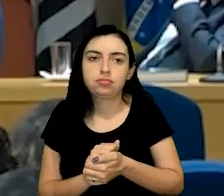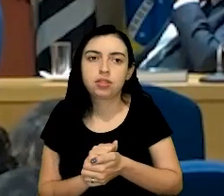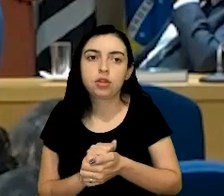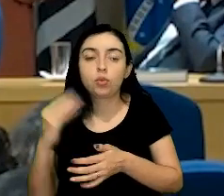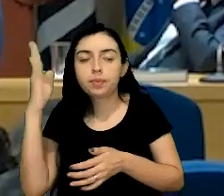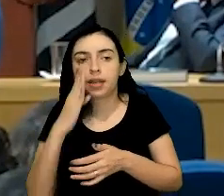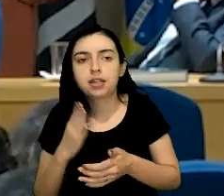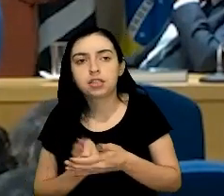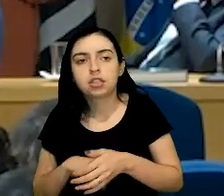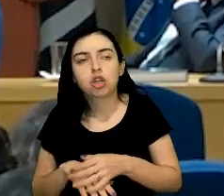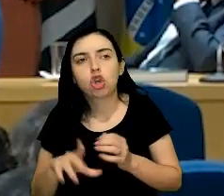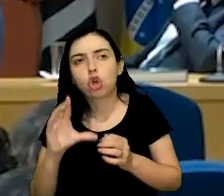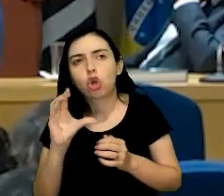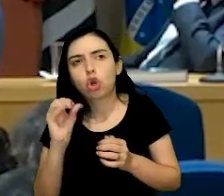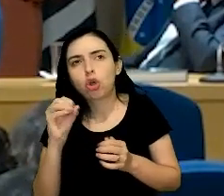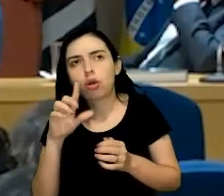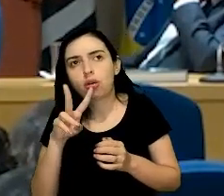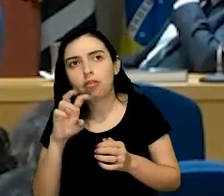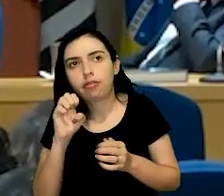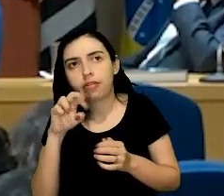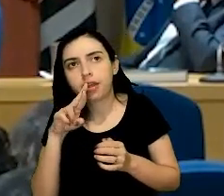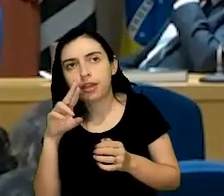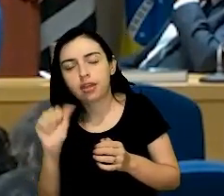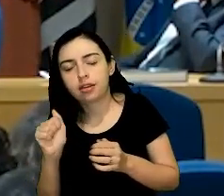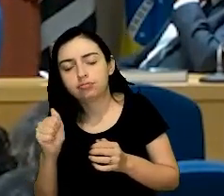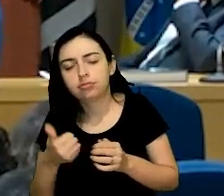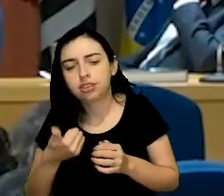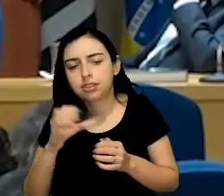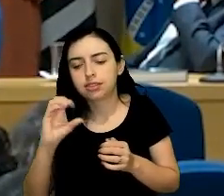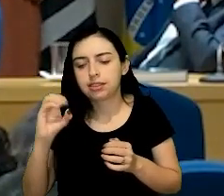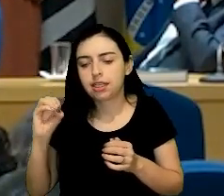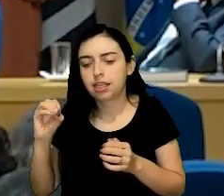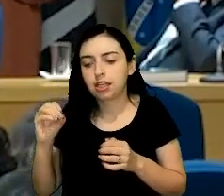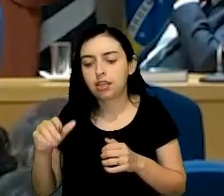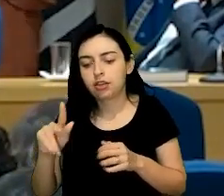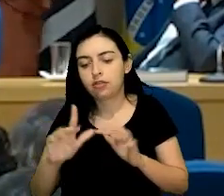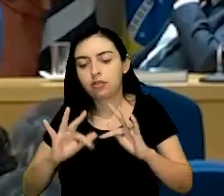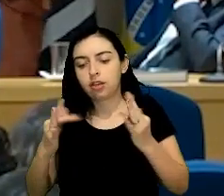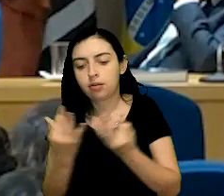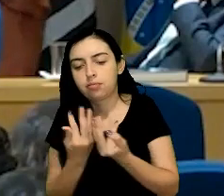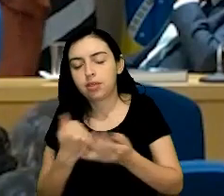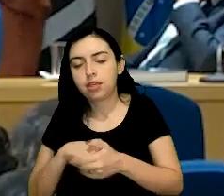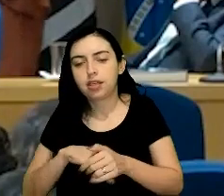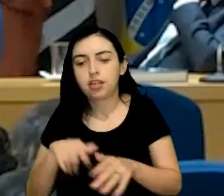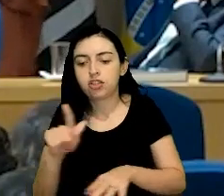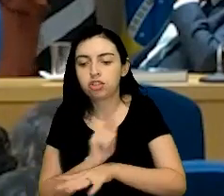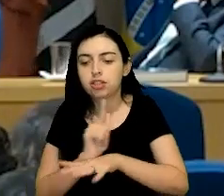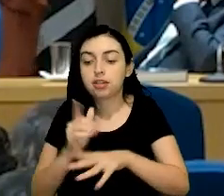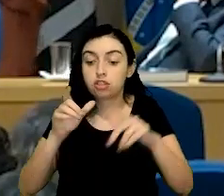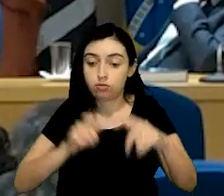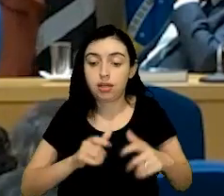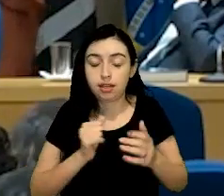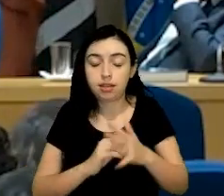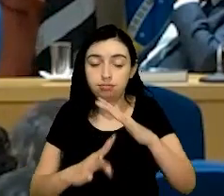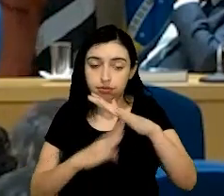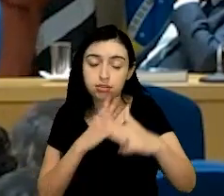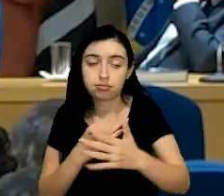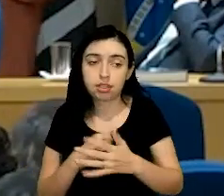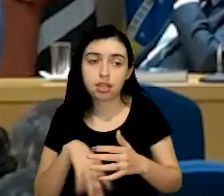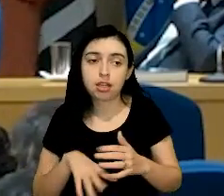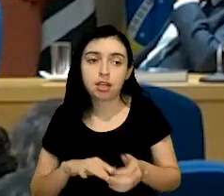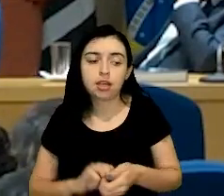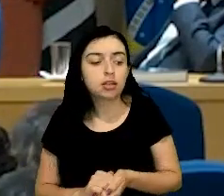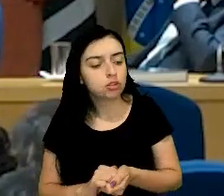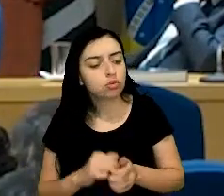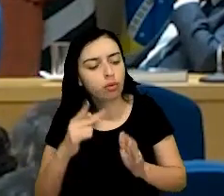a P&G trouxe 100 famílias venezuelanas de gerentes para cá. Então, o perfil dessa migração aqui, até